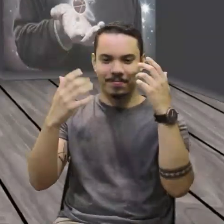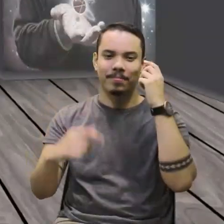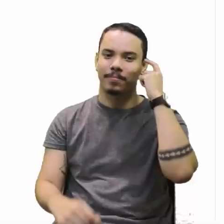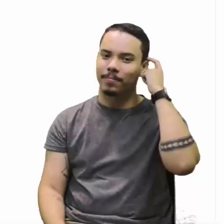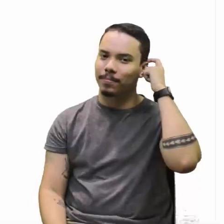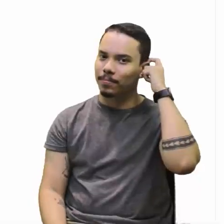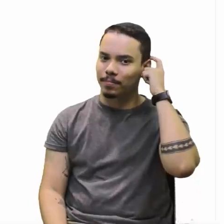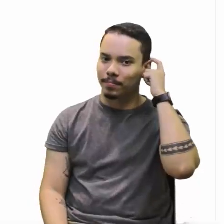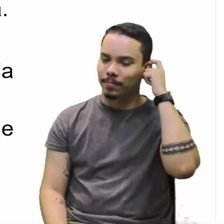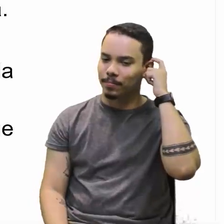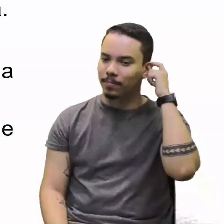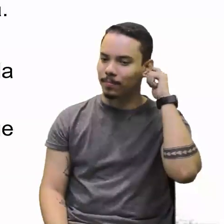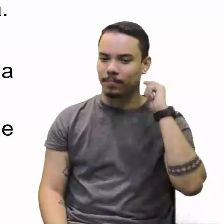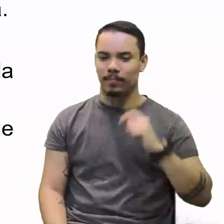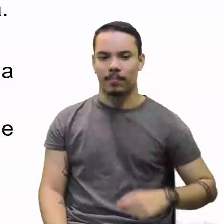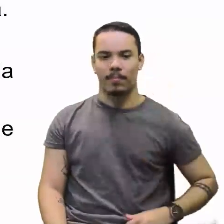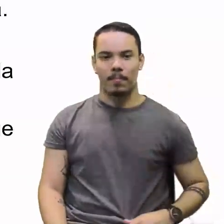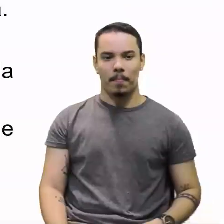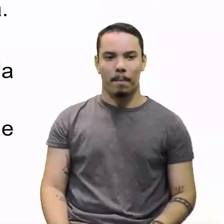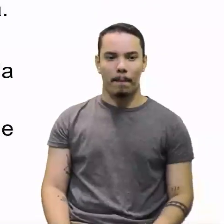essas dúvidas agora.